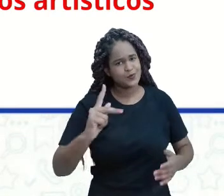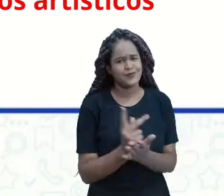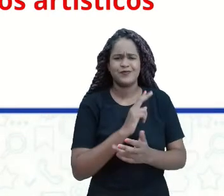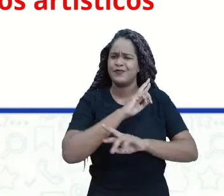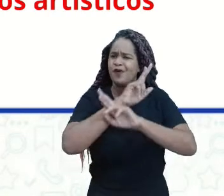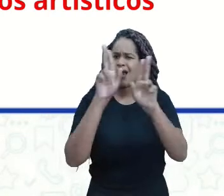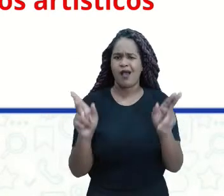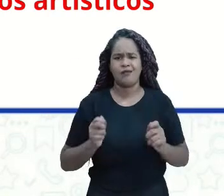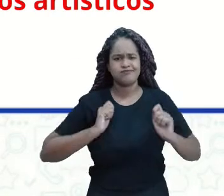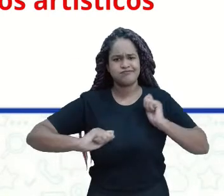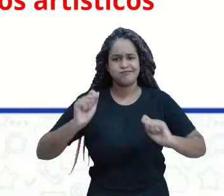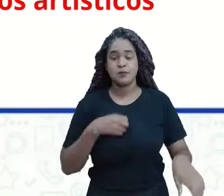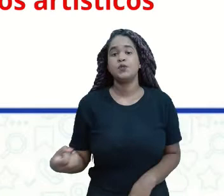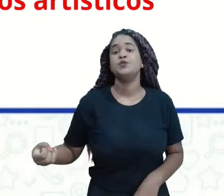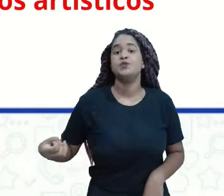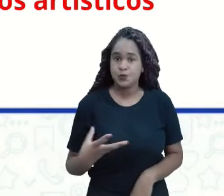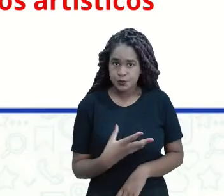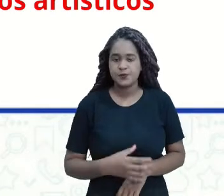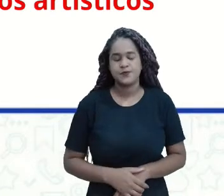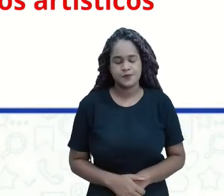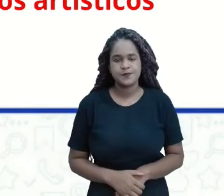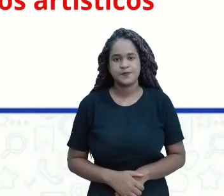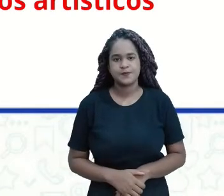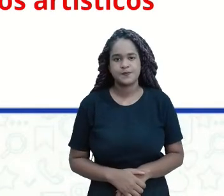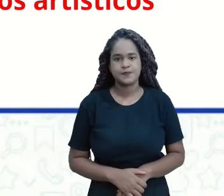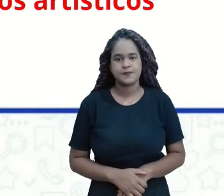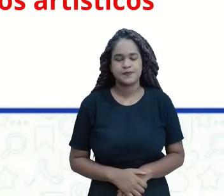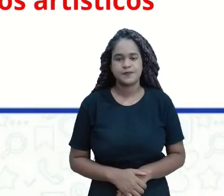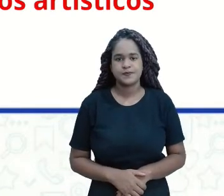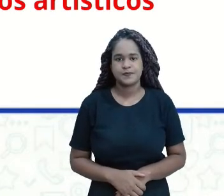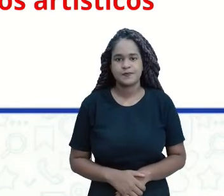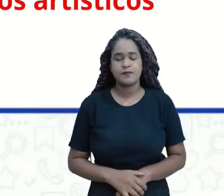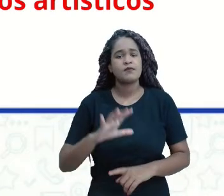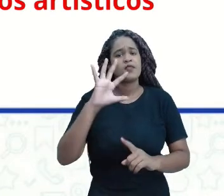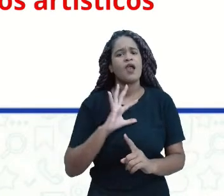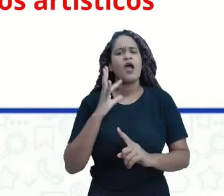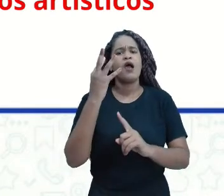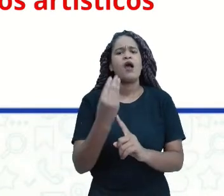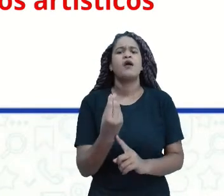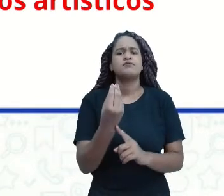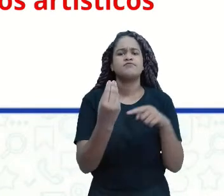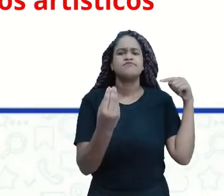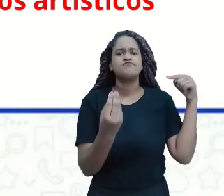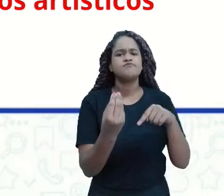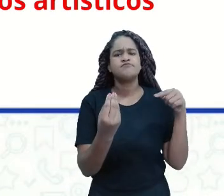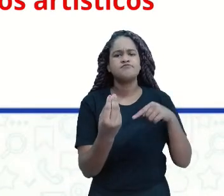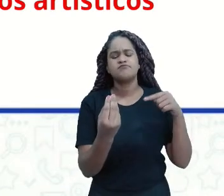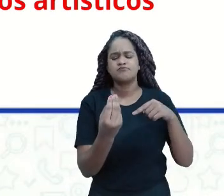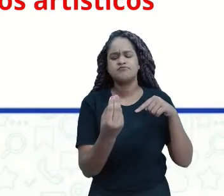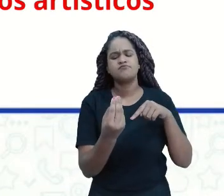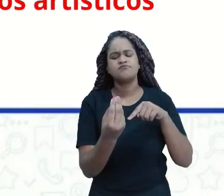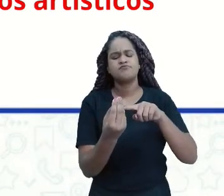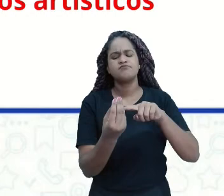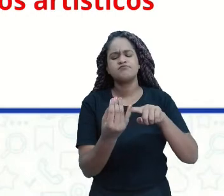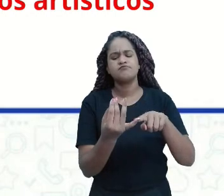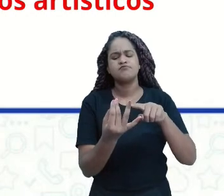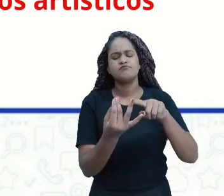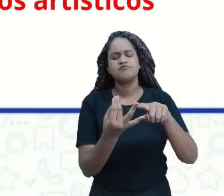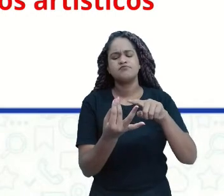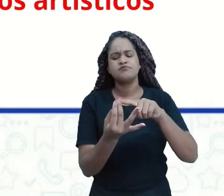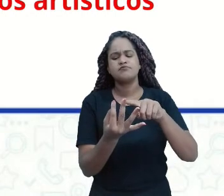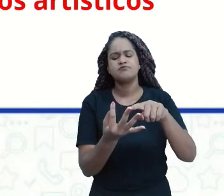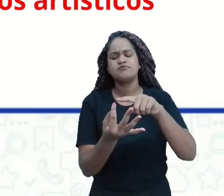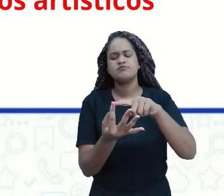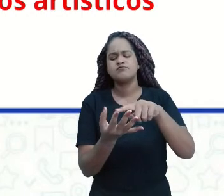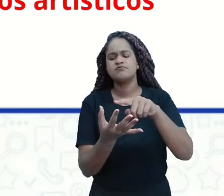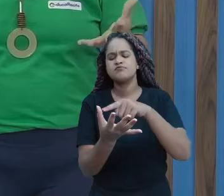muitos artistas novos, tá? A arte, ela começou a ser muito pensada e muita gente, como que eu diria